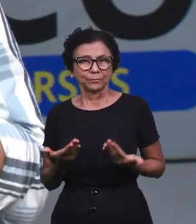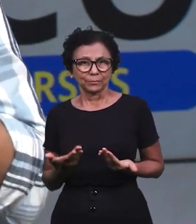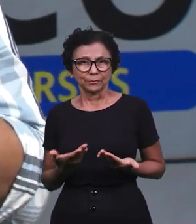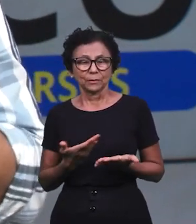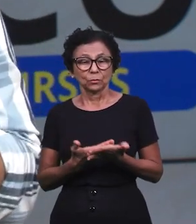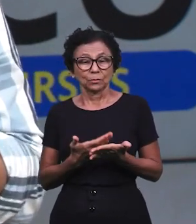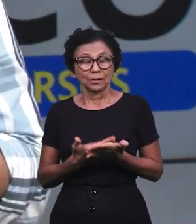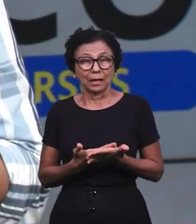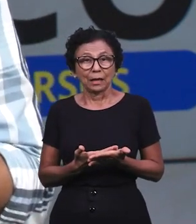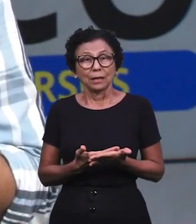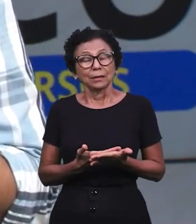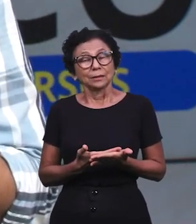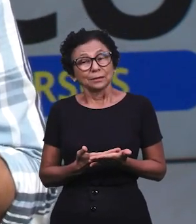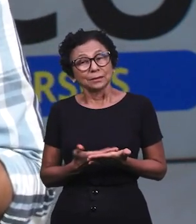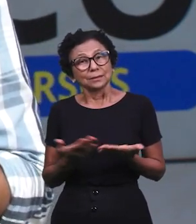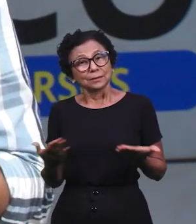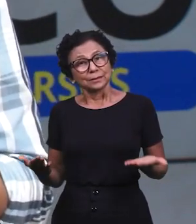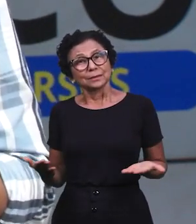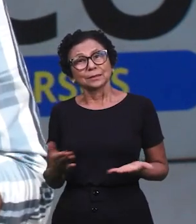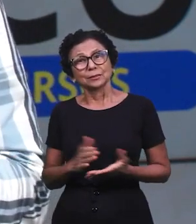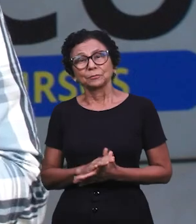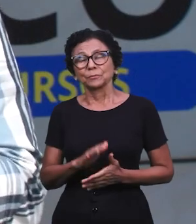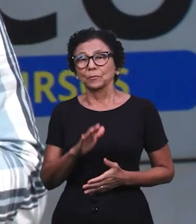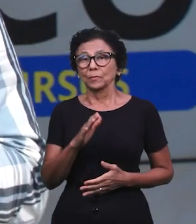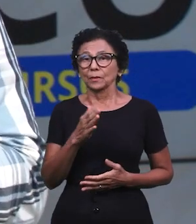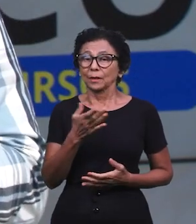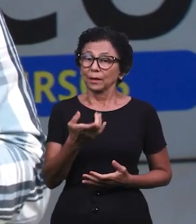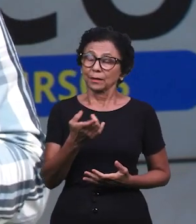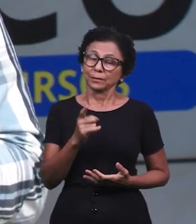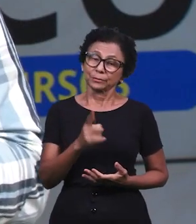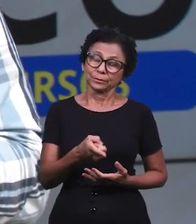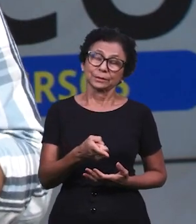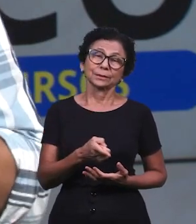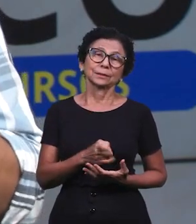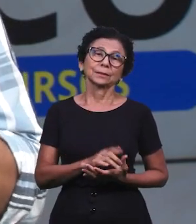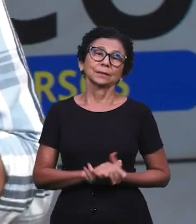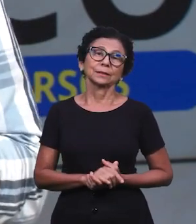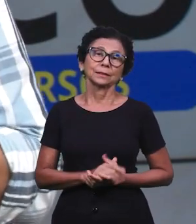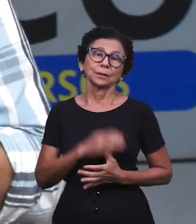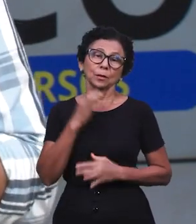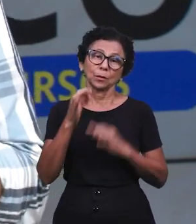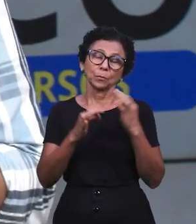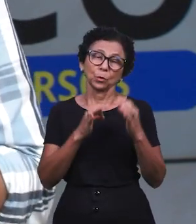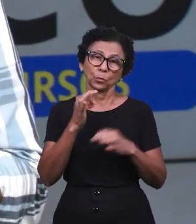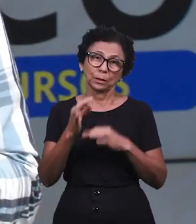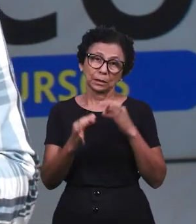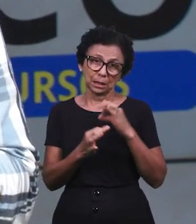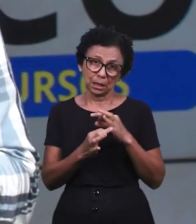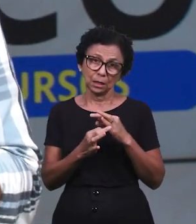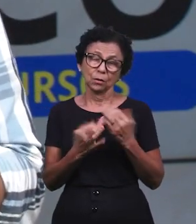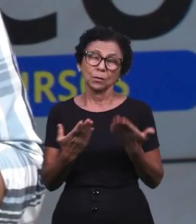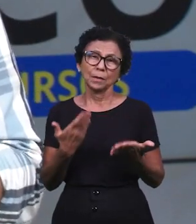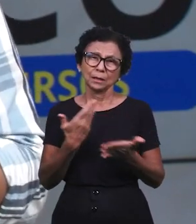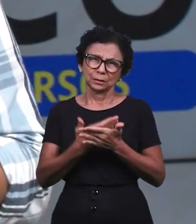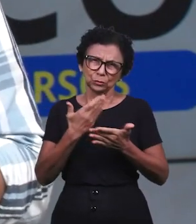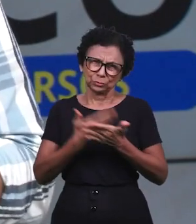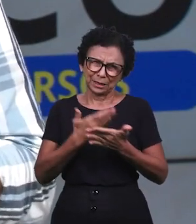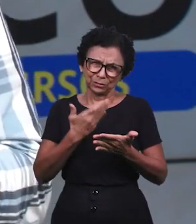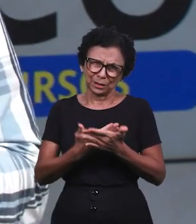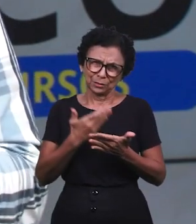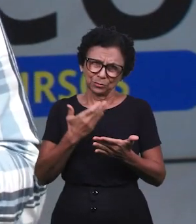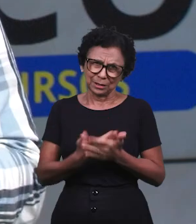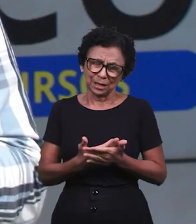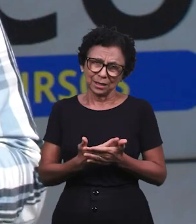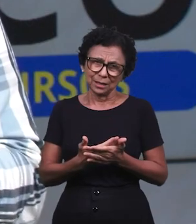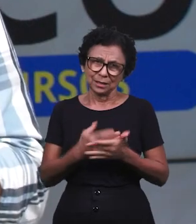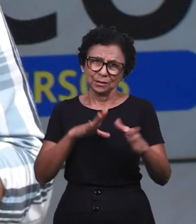eu entendo que você vai conseguir estudar mais efetivamente depois de se formar, mas como aqui a irmã está